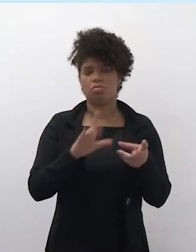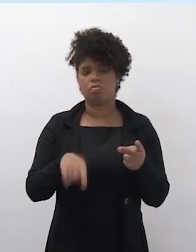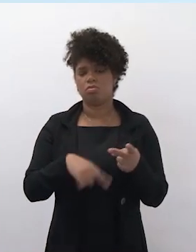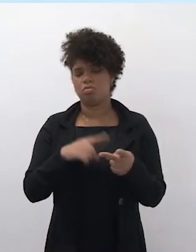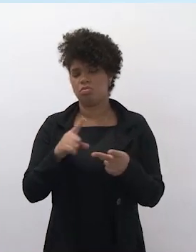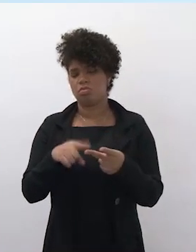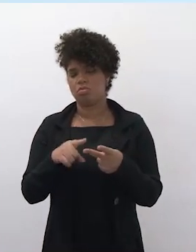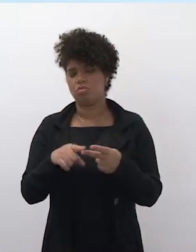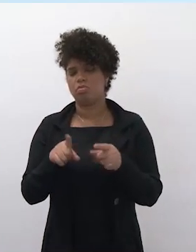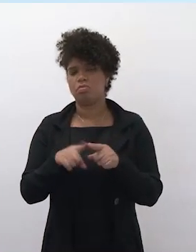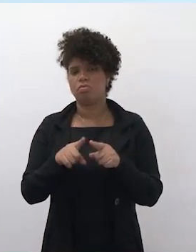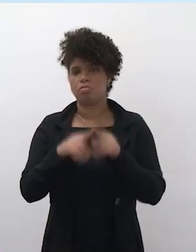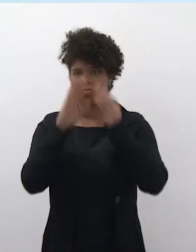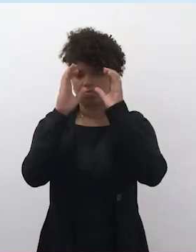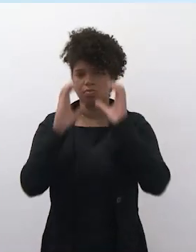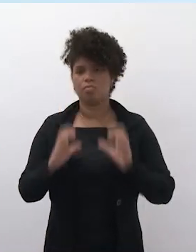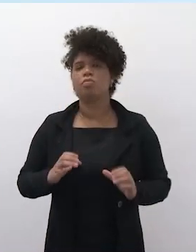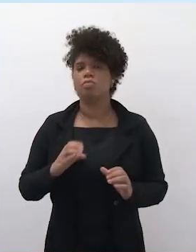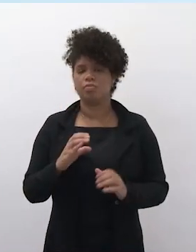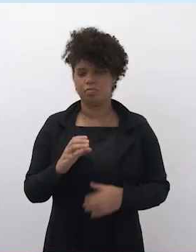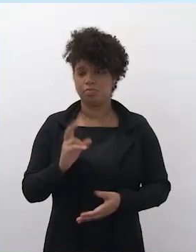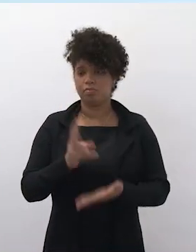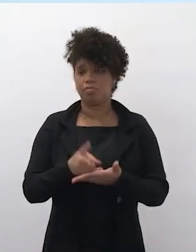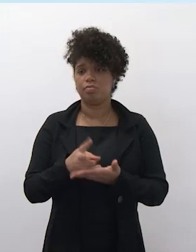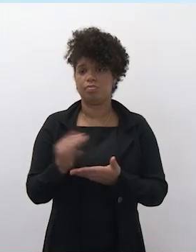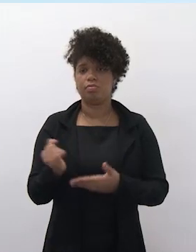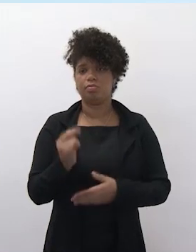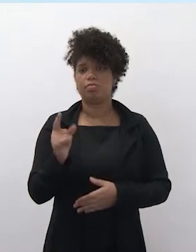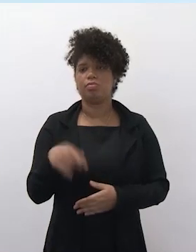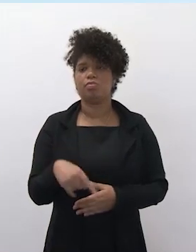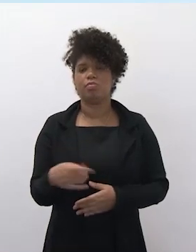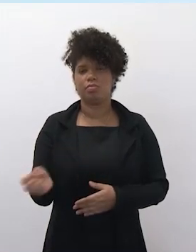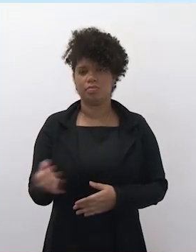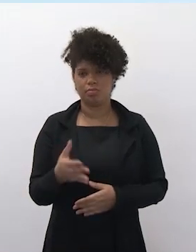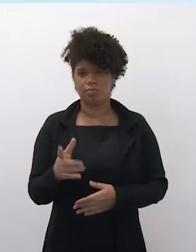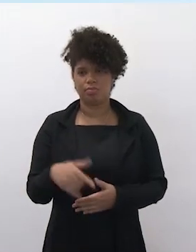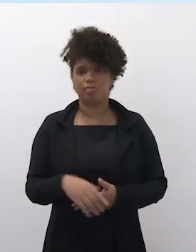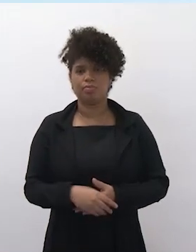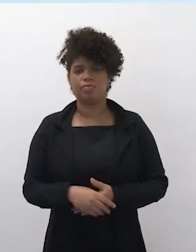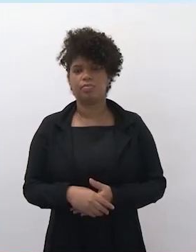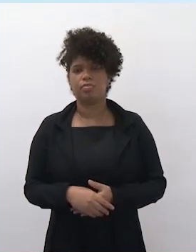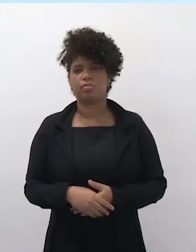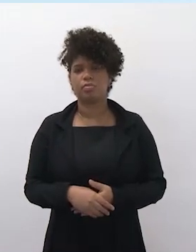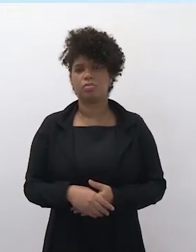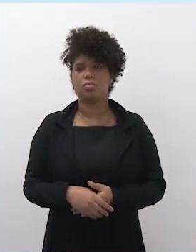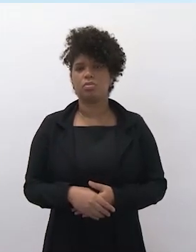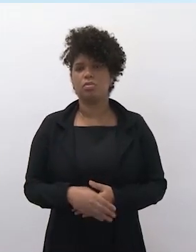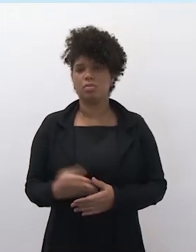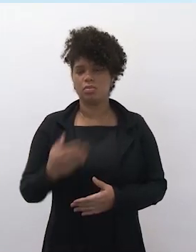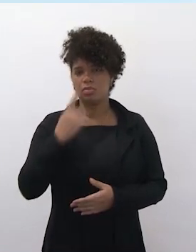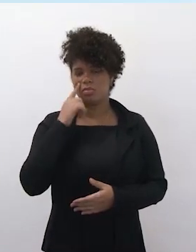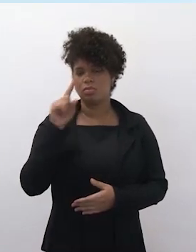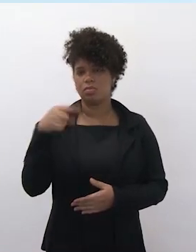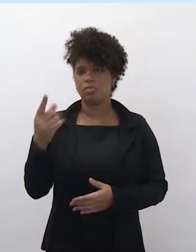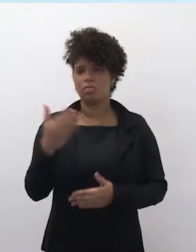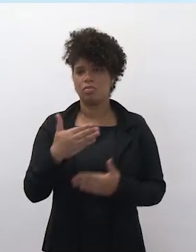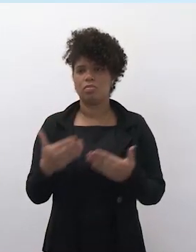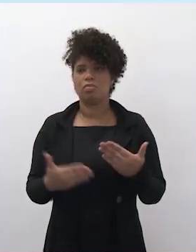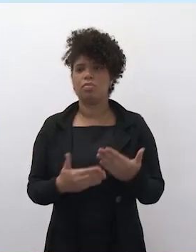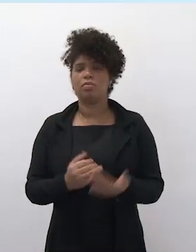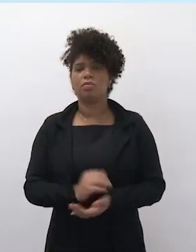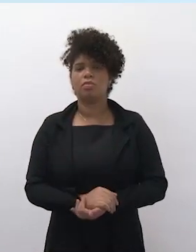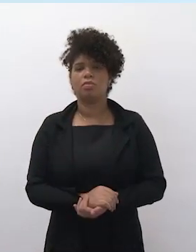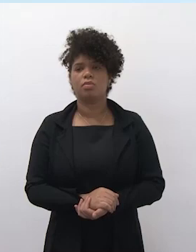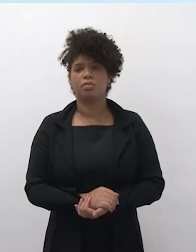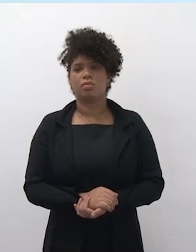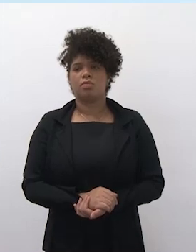continua válida, ela continua atual, tá bom? Então eu vou pedir para passar mais um slide, por favor.